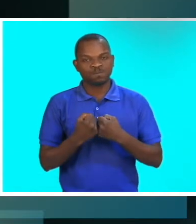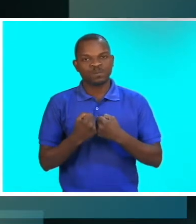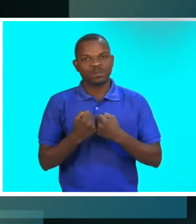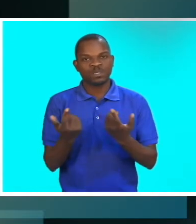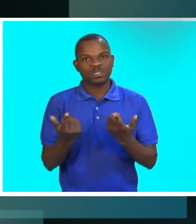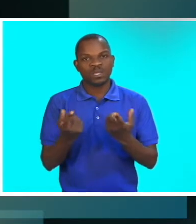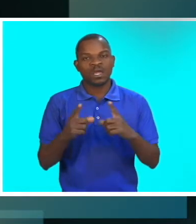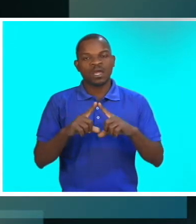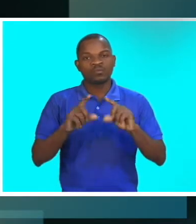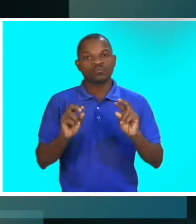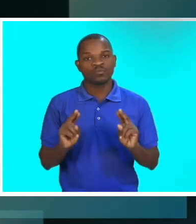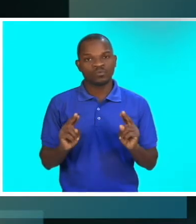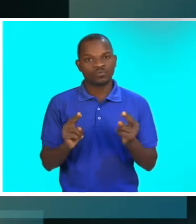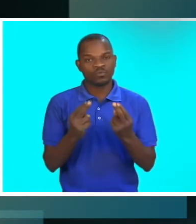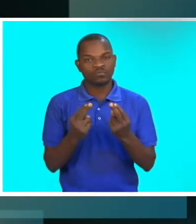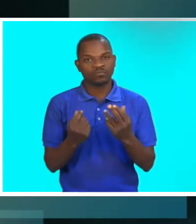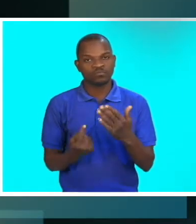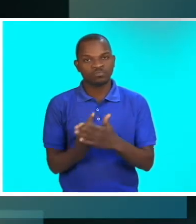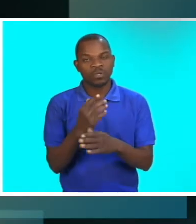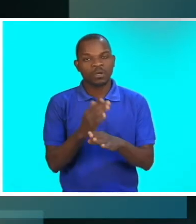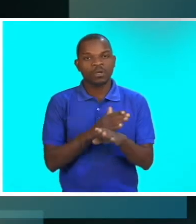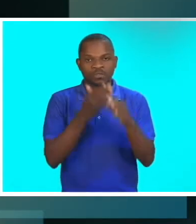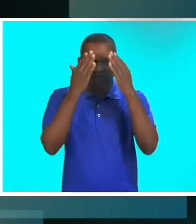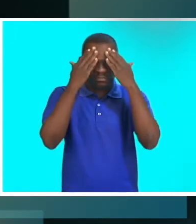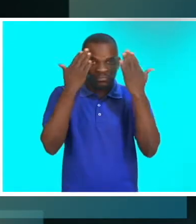não é uma coisa nova